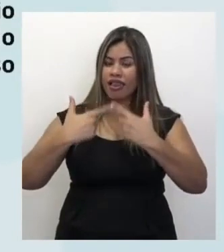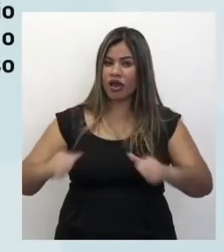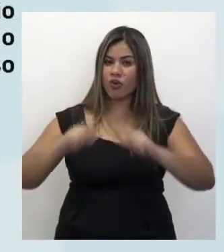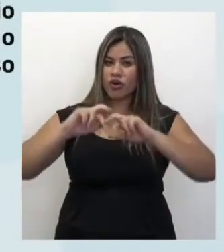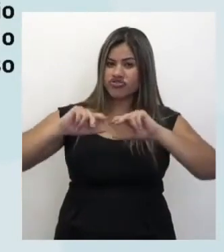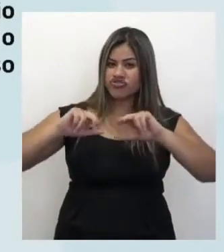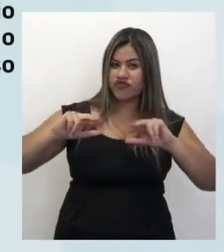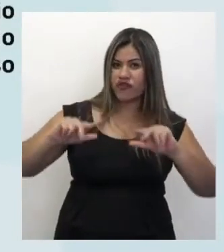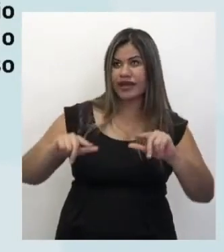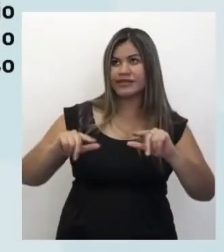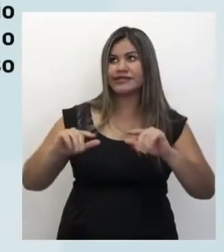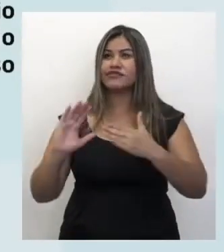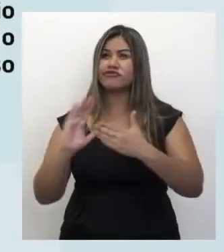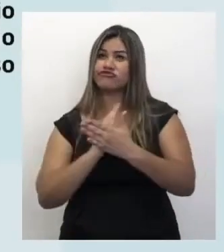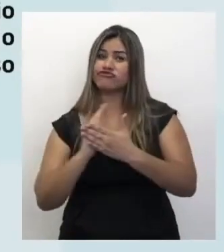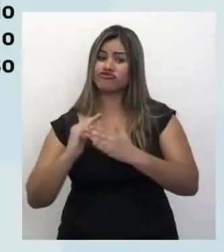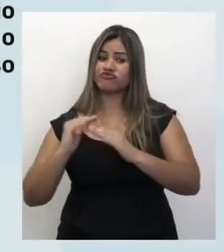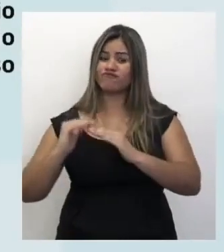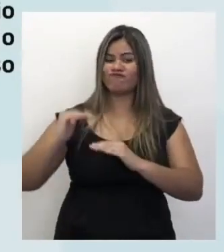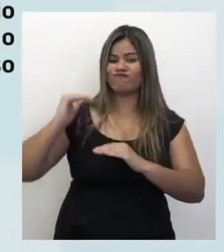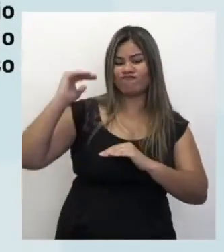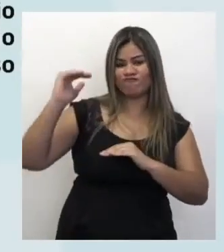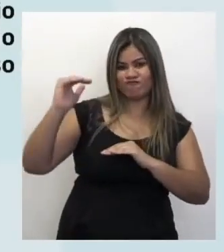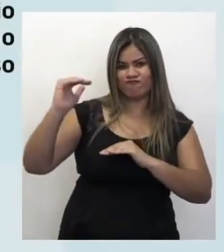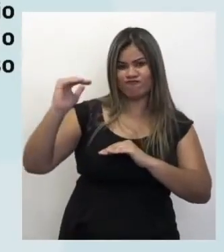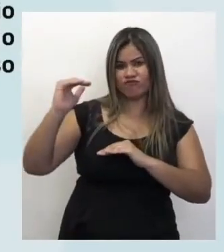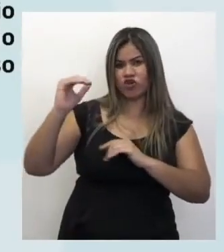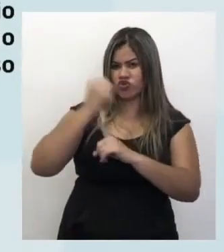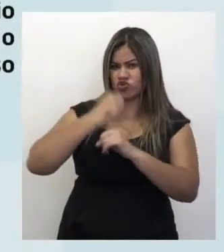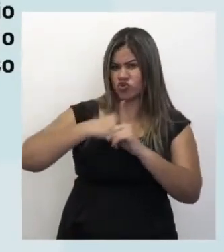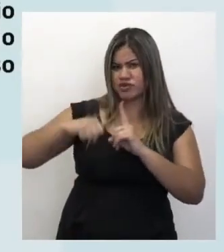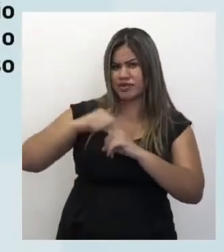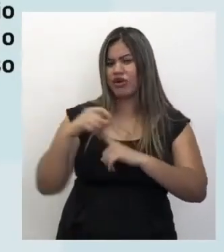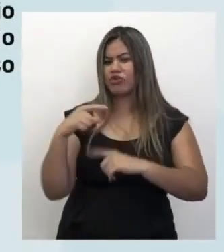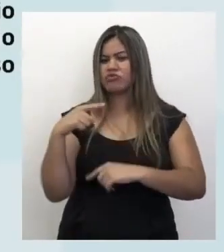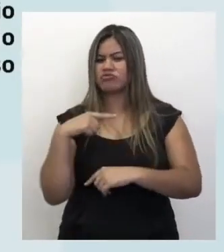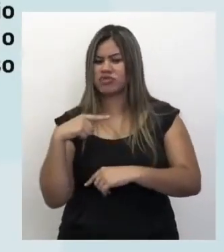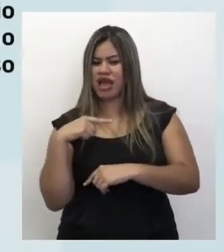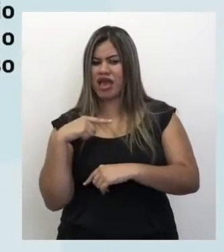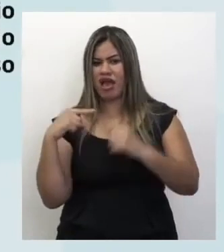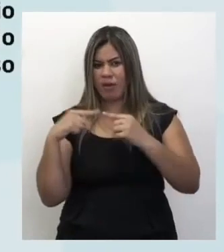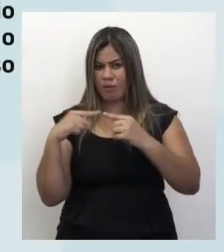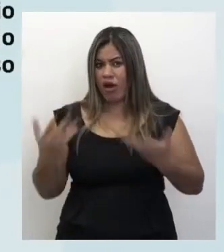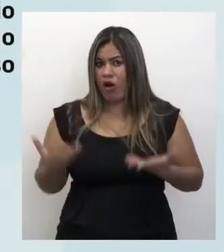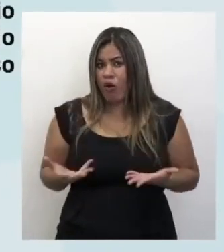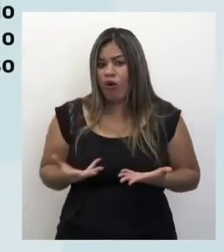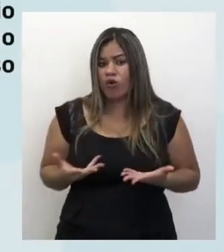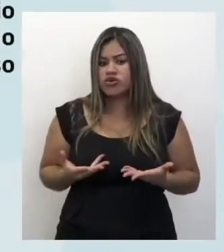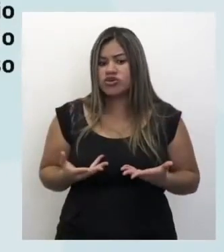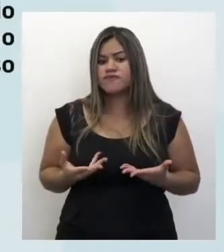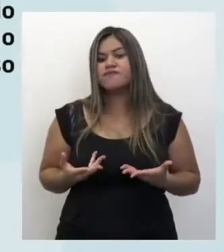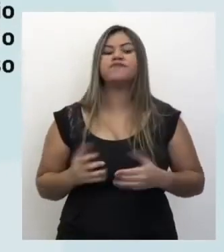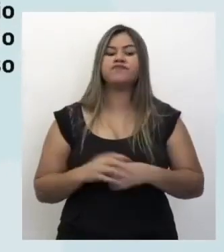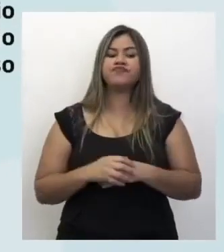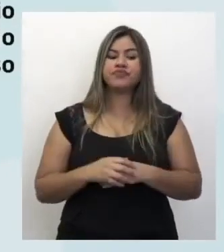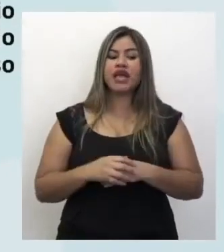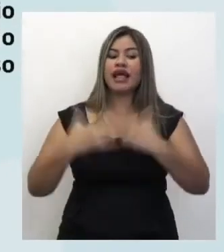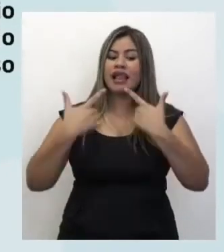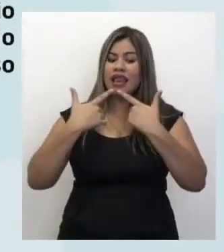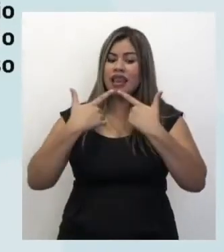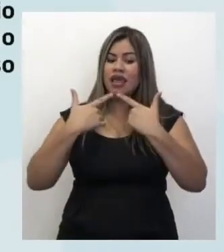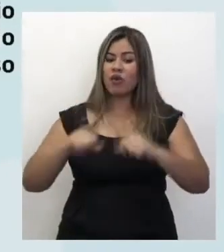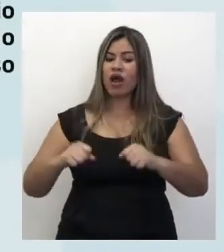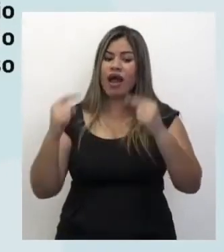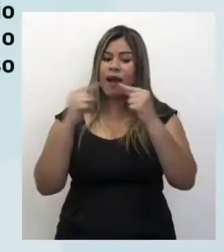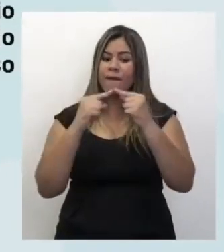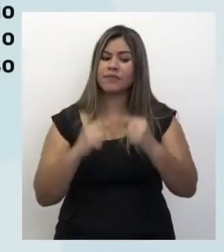prestígio social ainda nos dias de hoje? A qual manifestação de linguagem estamos nos referindo? Gente, desculpa,